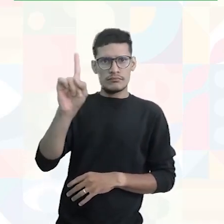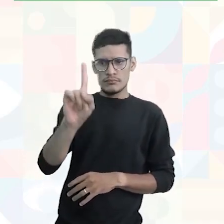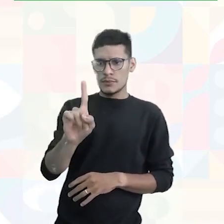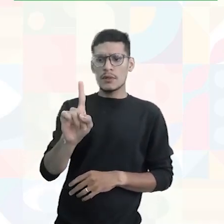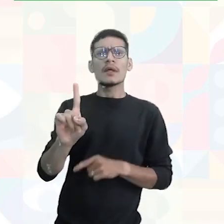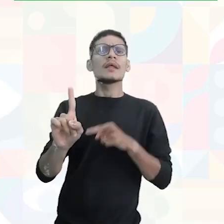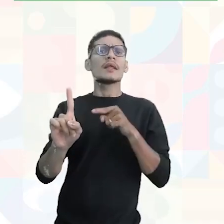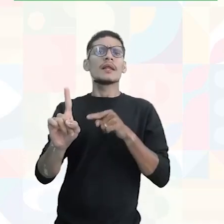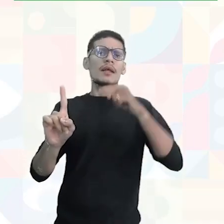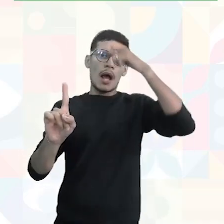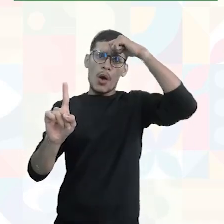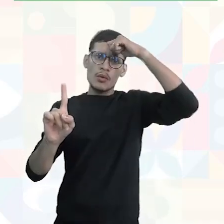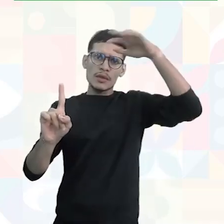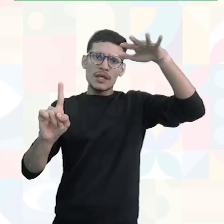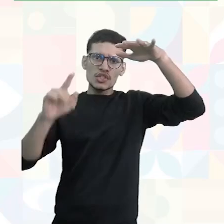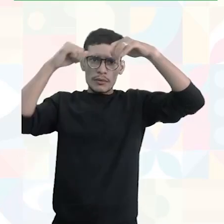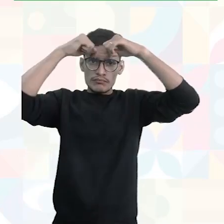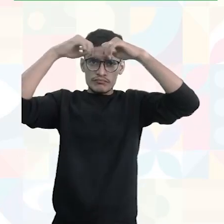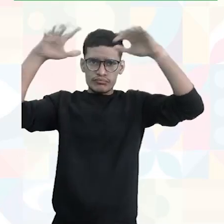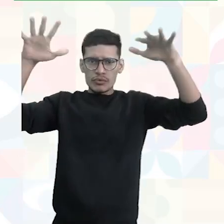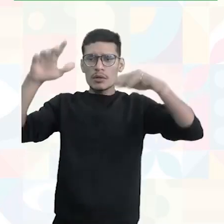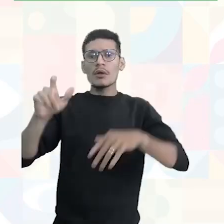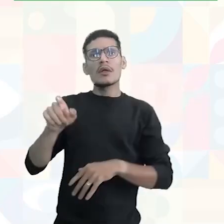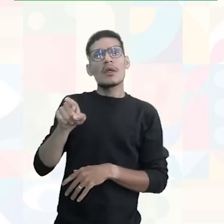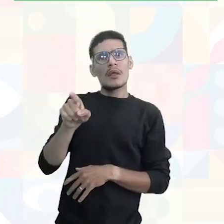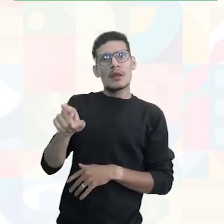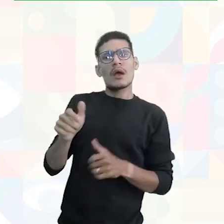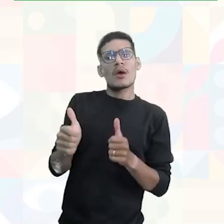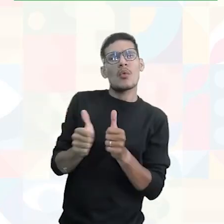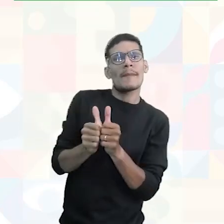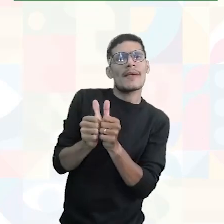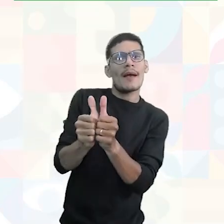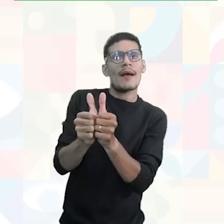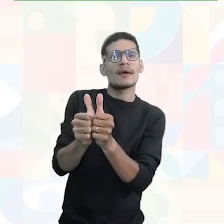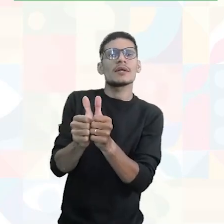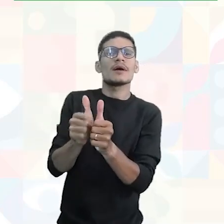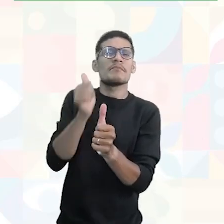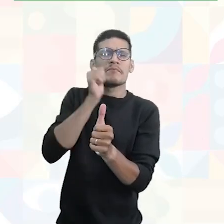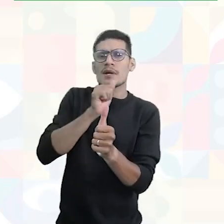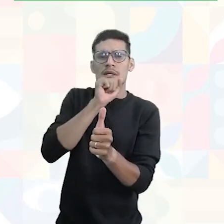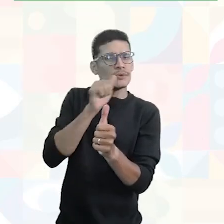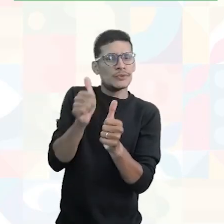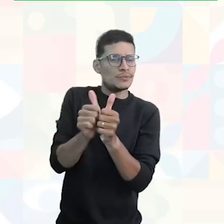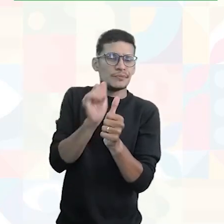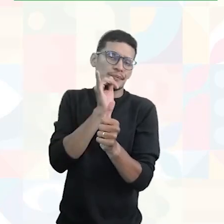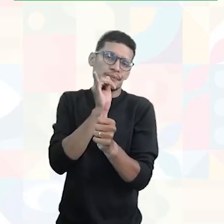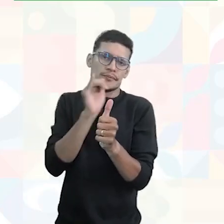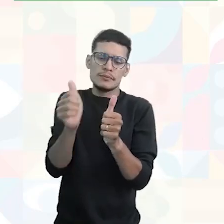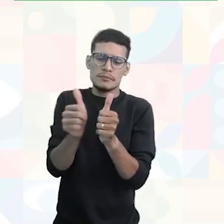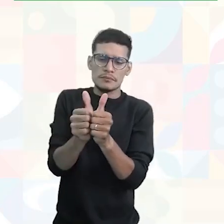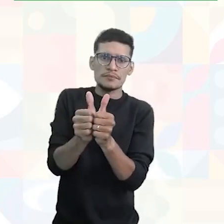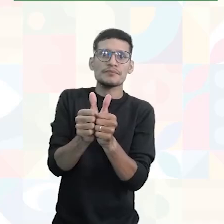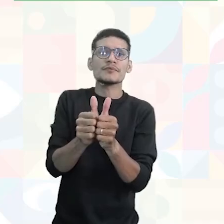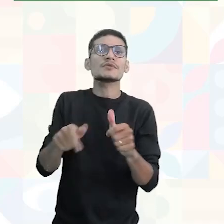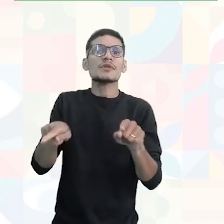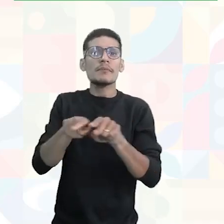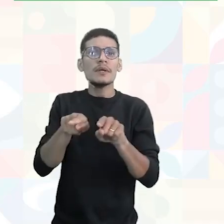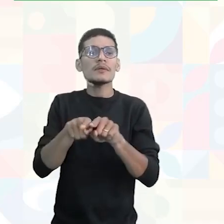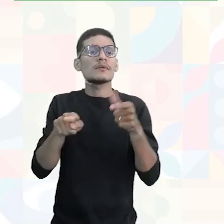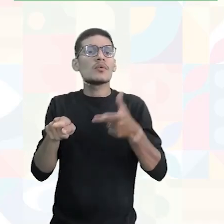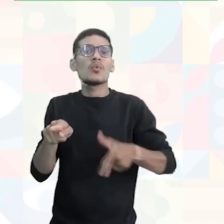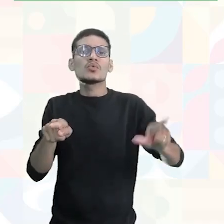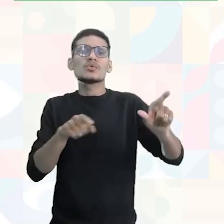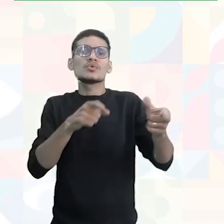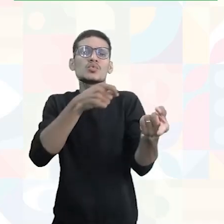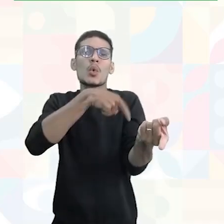com o espectro autista ali sendo acompanhada por sua mãe, por exemplo, e tem também um doador de